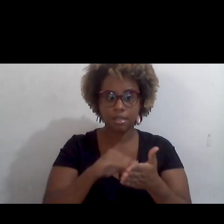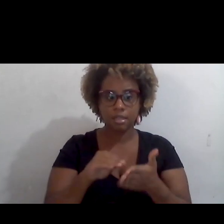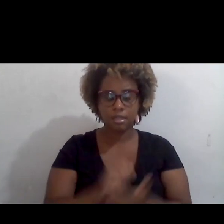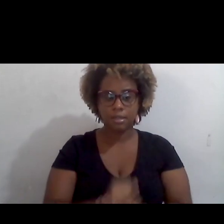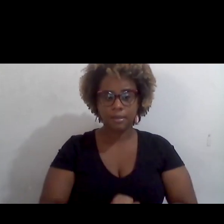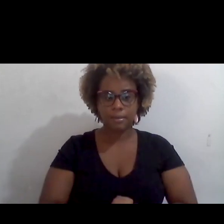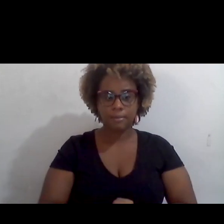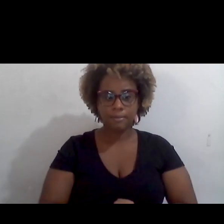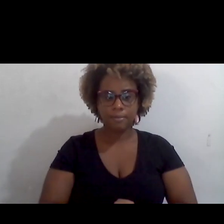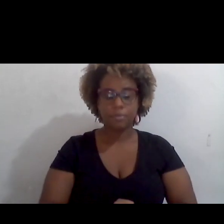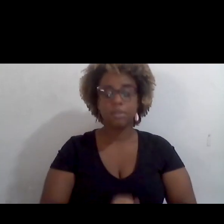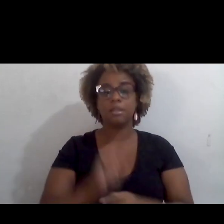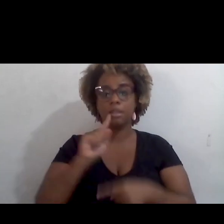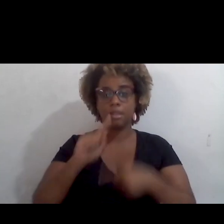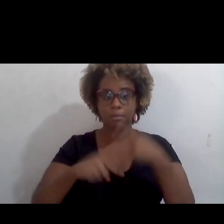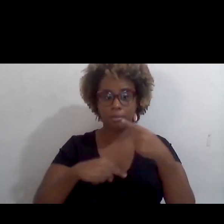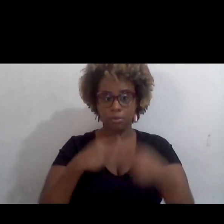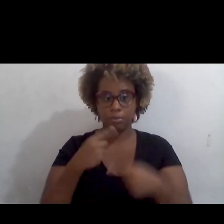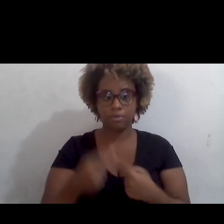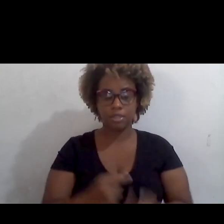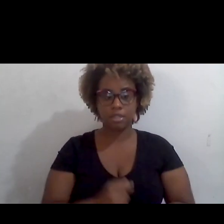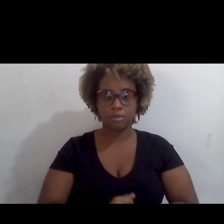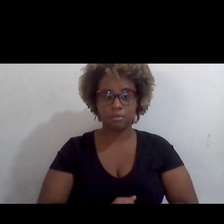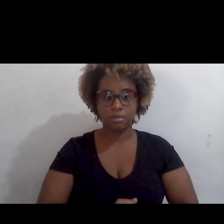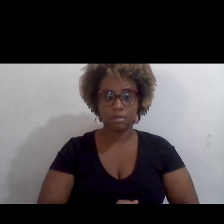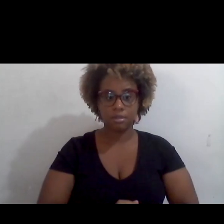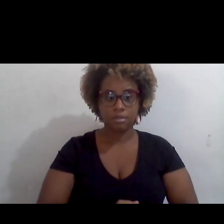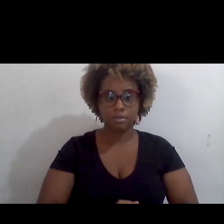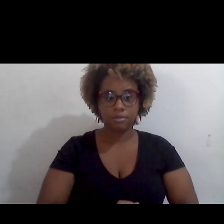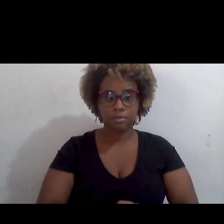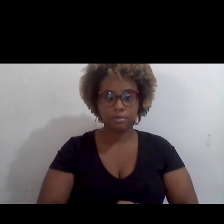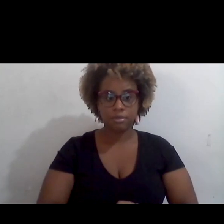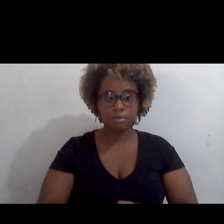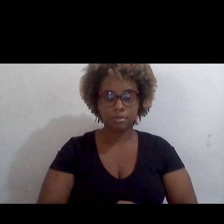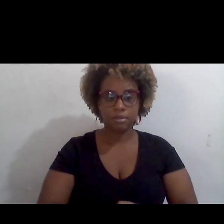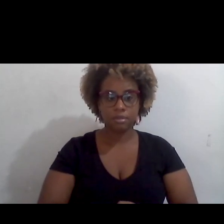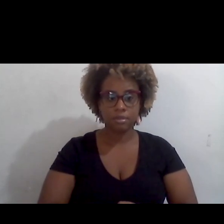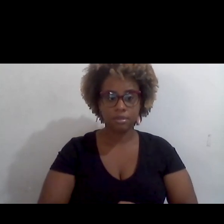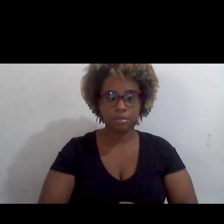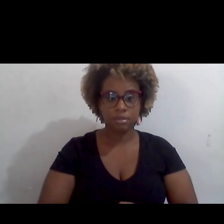e aí, por fim, eles vão dar esse retorno, certo? A gente tem...